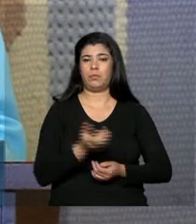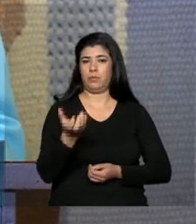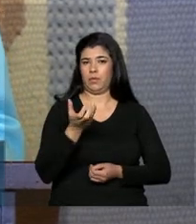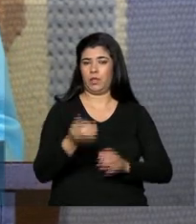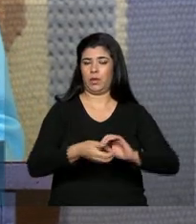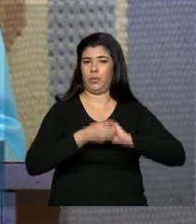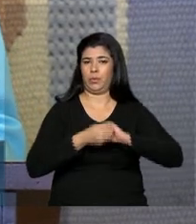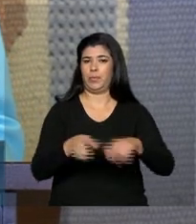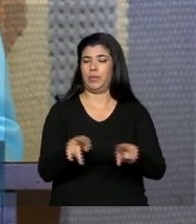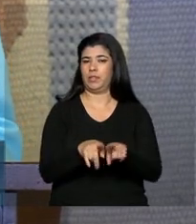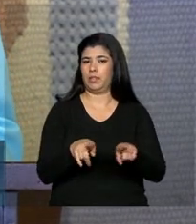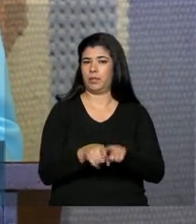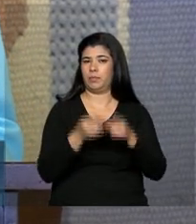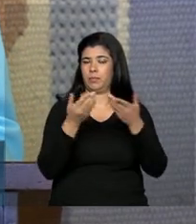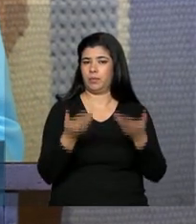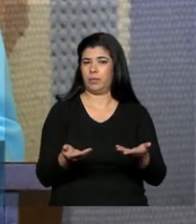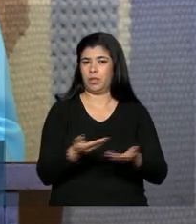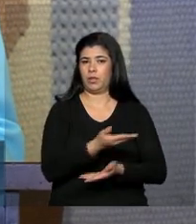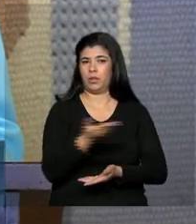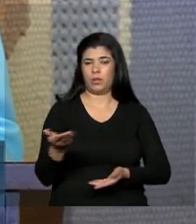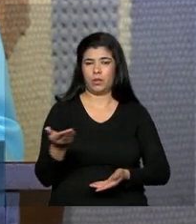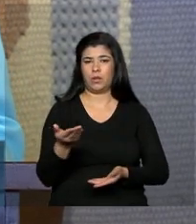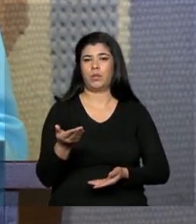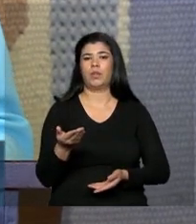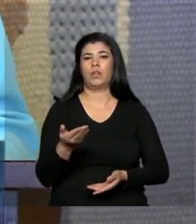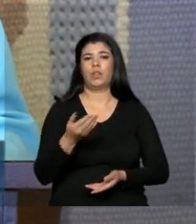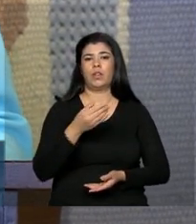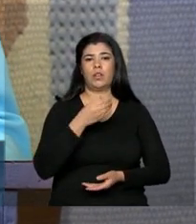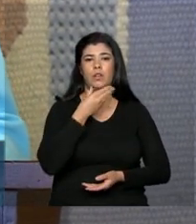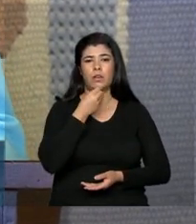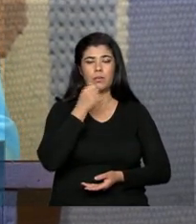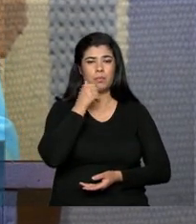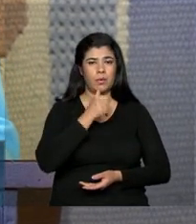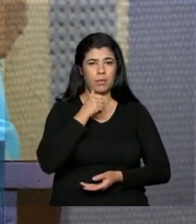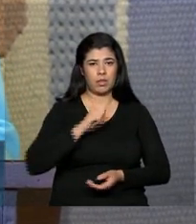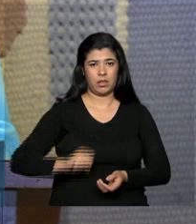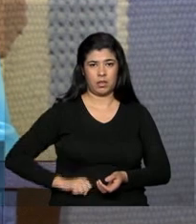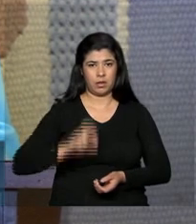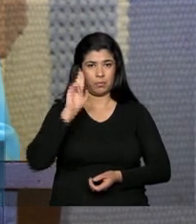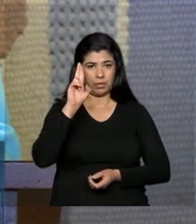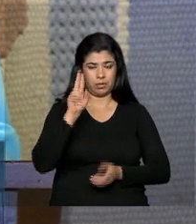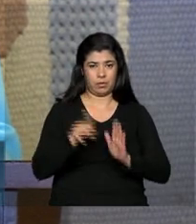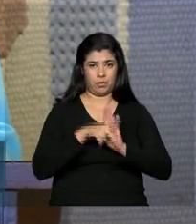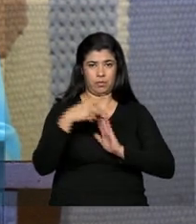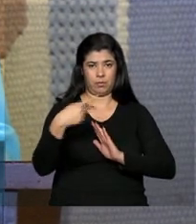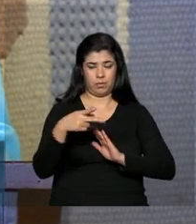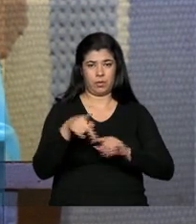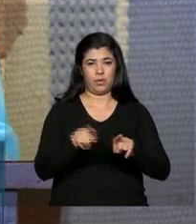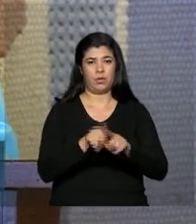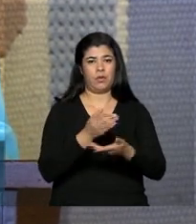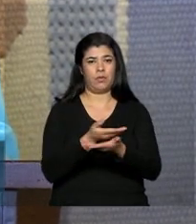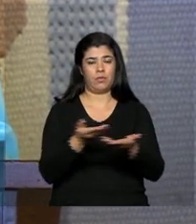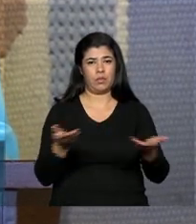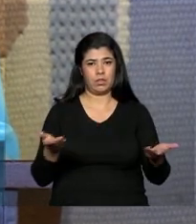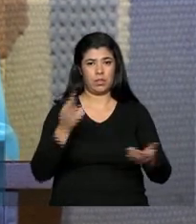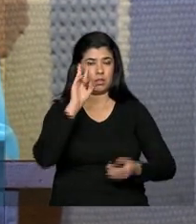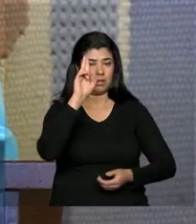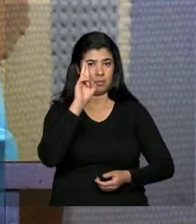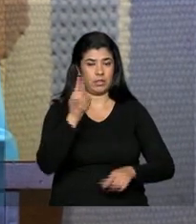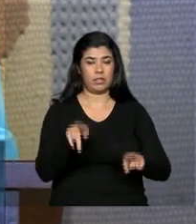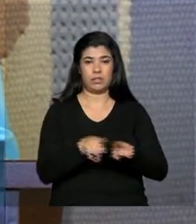Queria cumprimentar as senhoras e os senhores embaixadores. Queria cumprimentar as senhoras e os